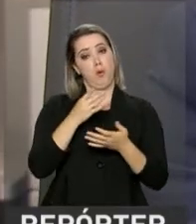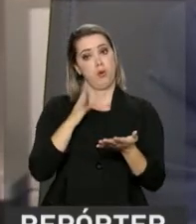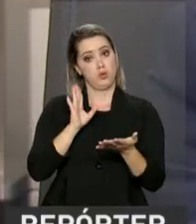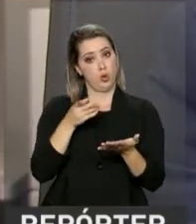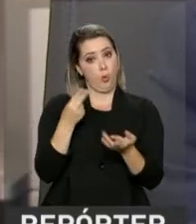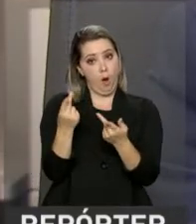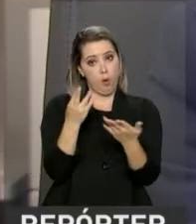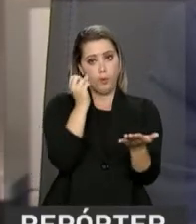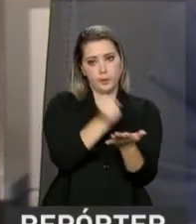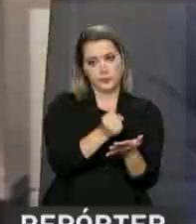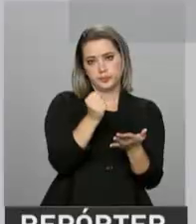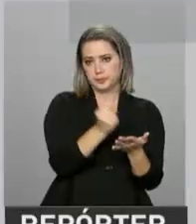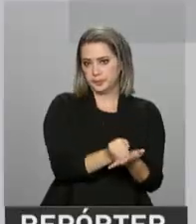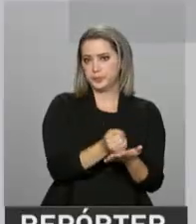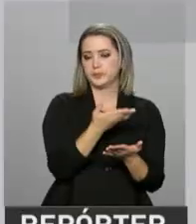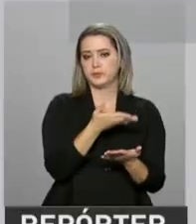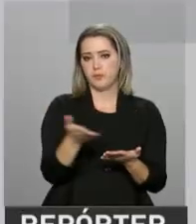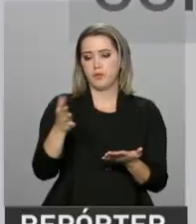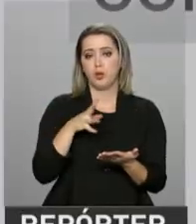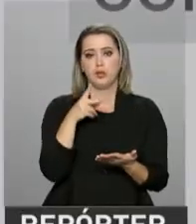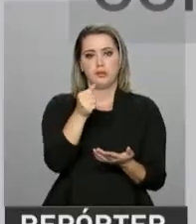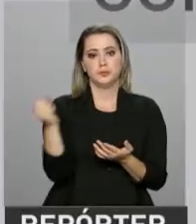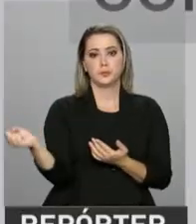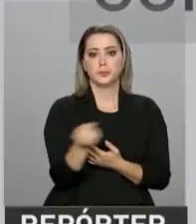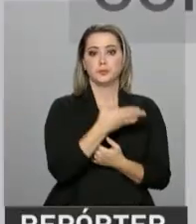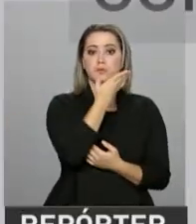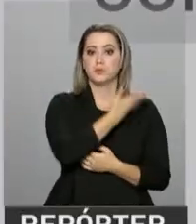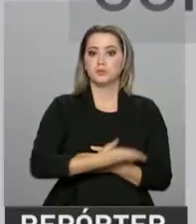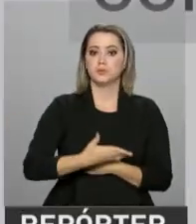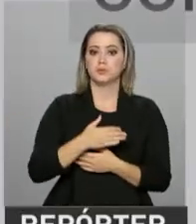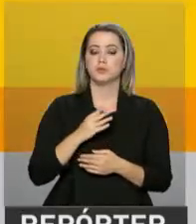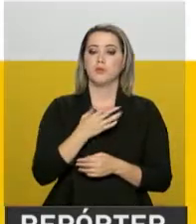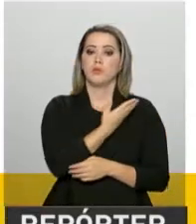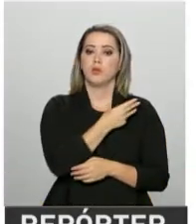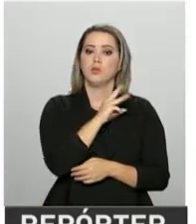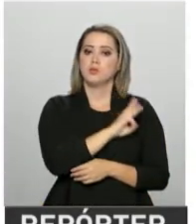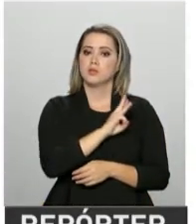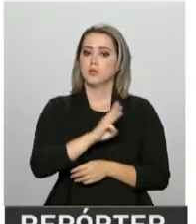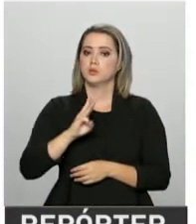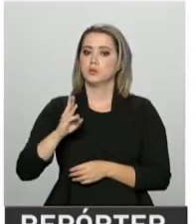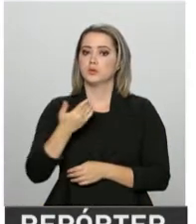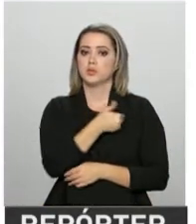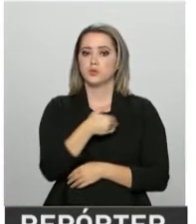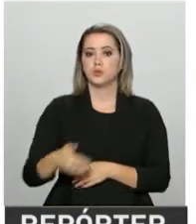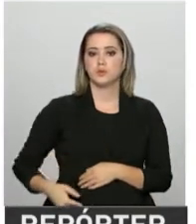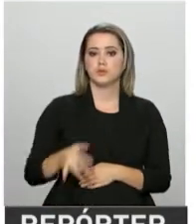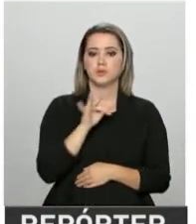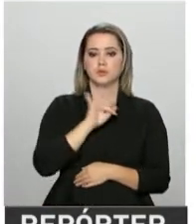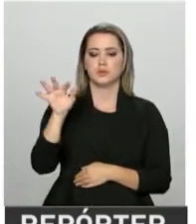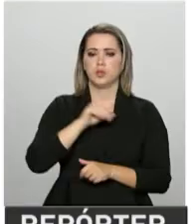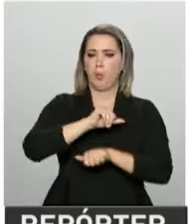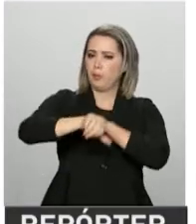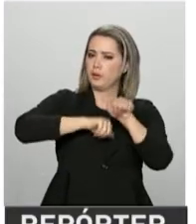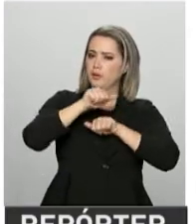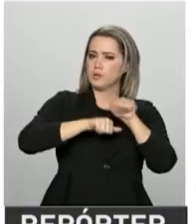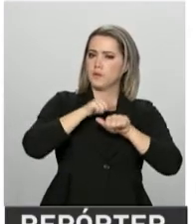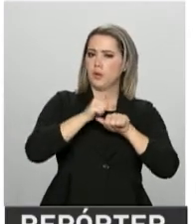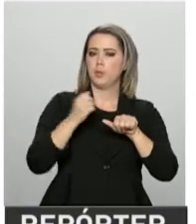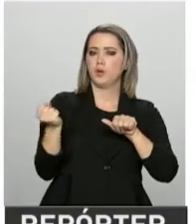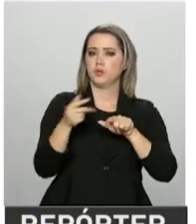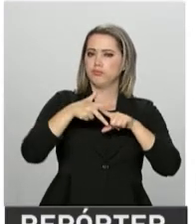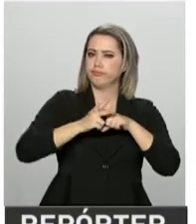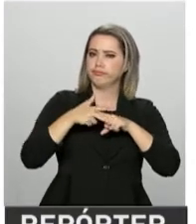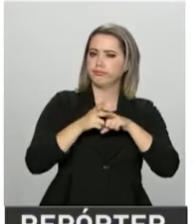avançada no contrato todas essas novidades estão no site de compras do governo federal que foi reformulado para